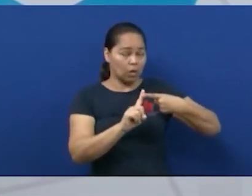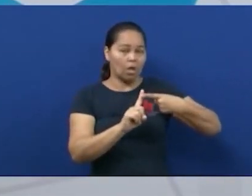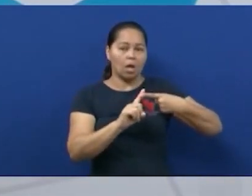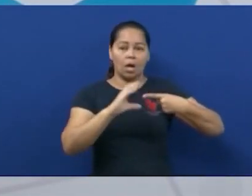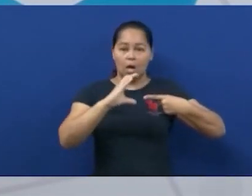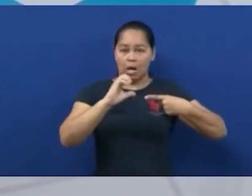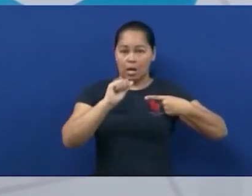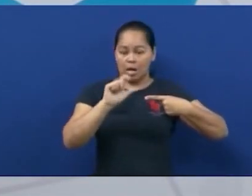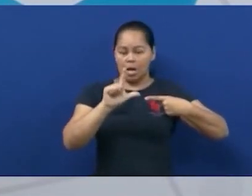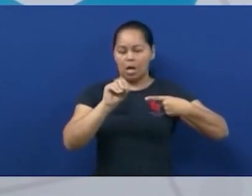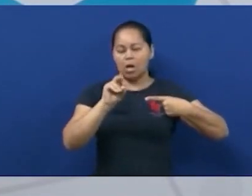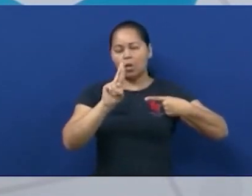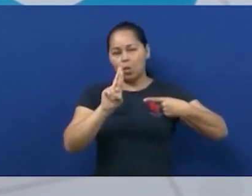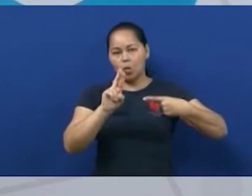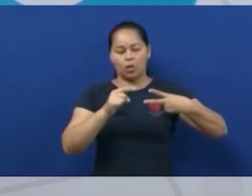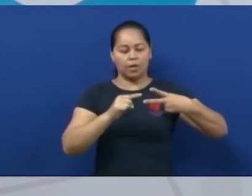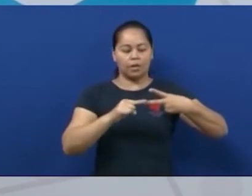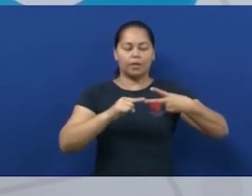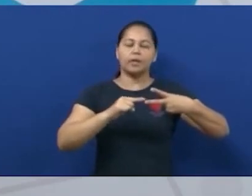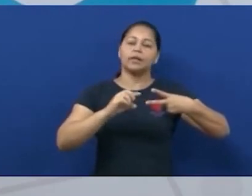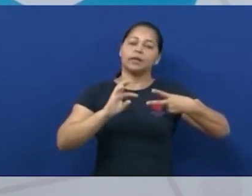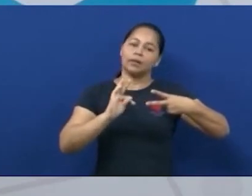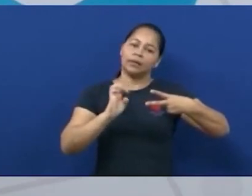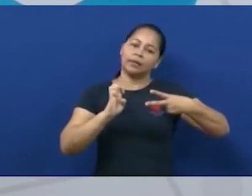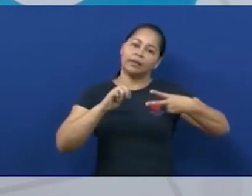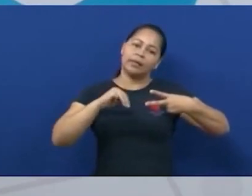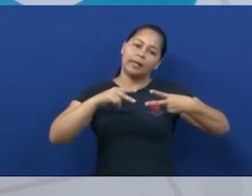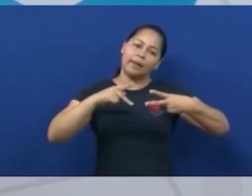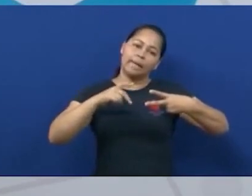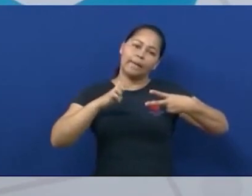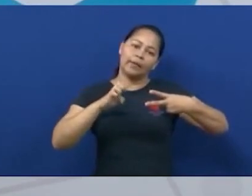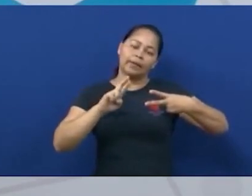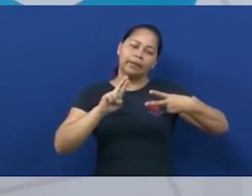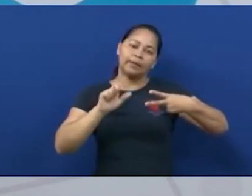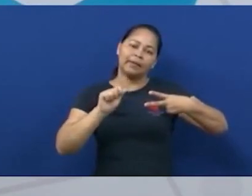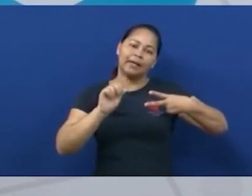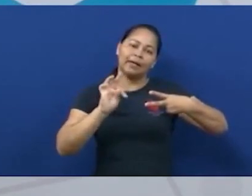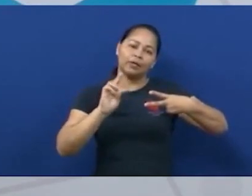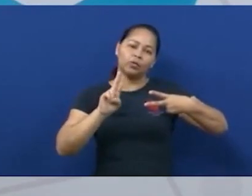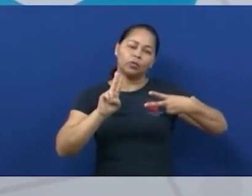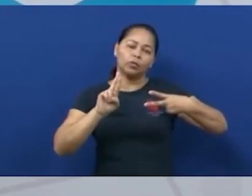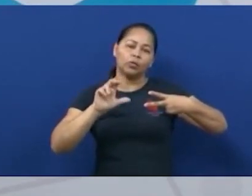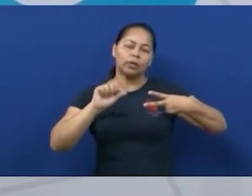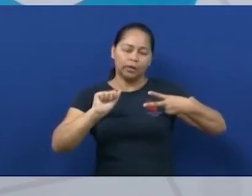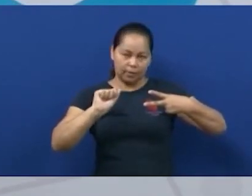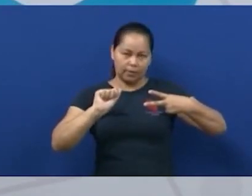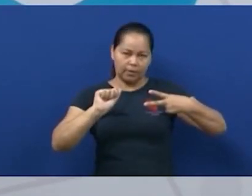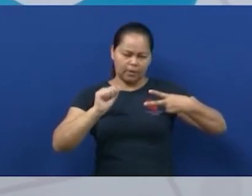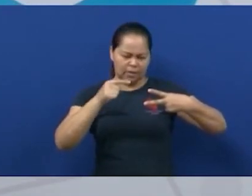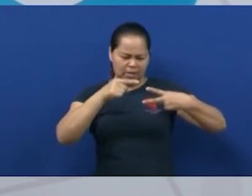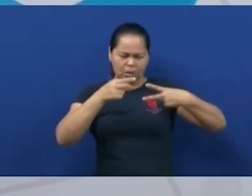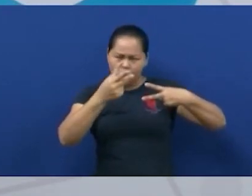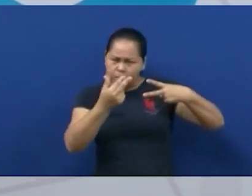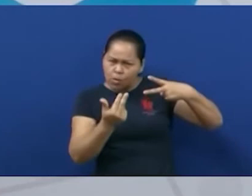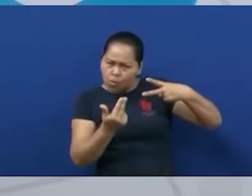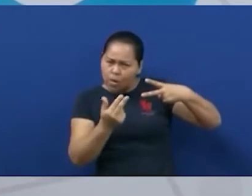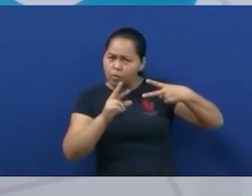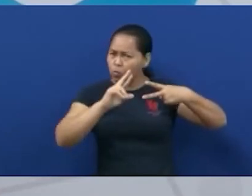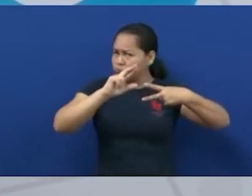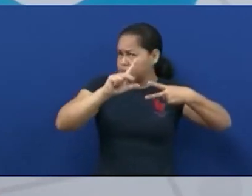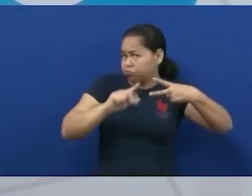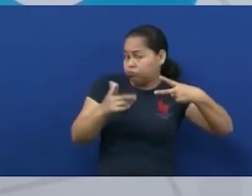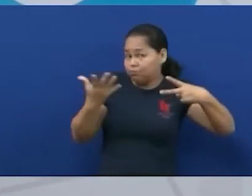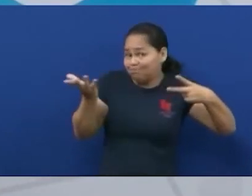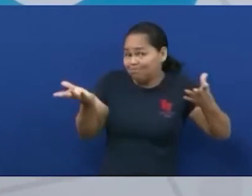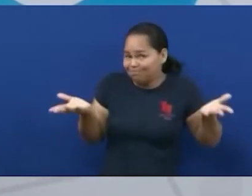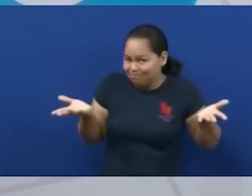explicar para outras pessoas o que é calor e o que é temperatura. Se eles são iguais ou se eles são